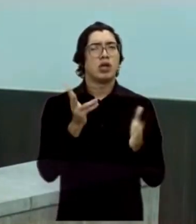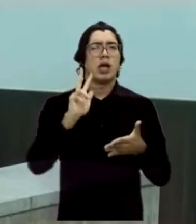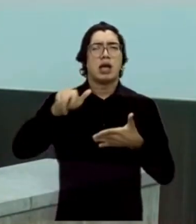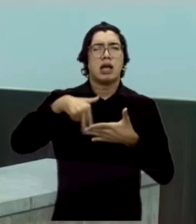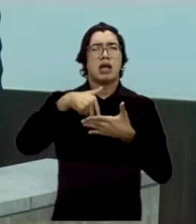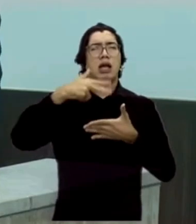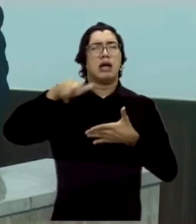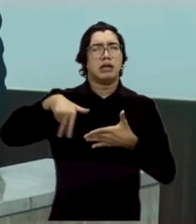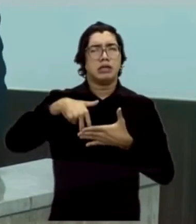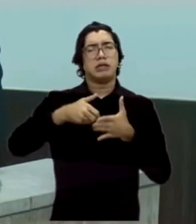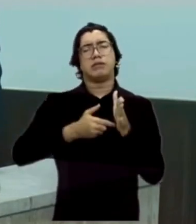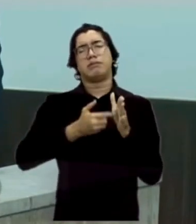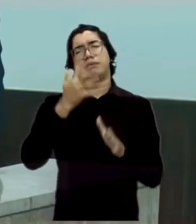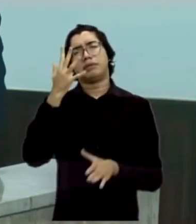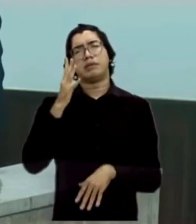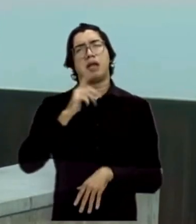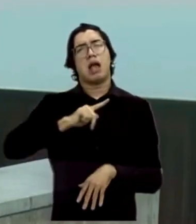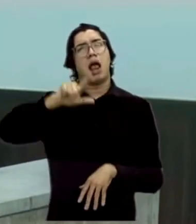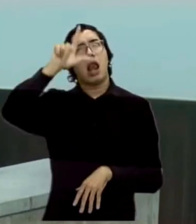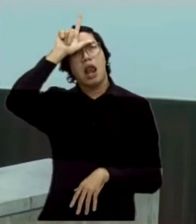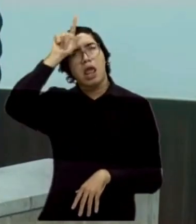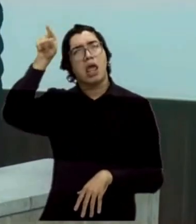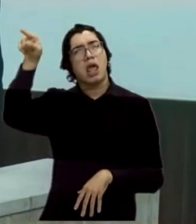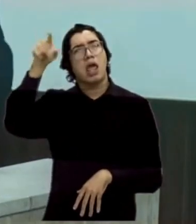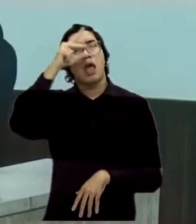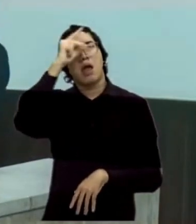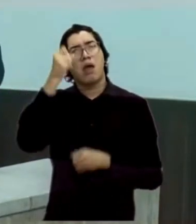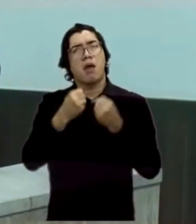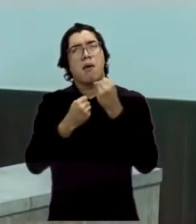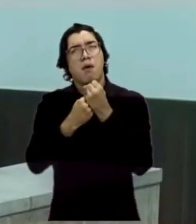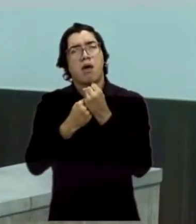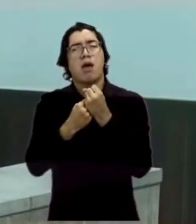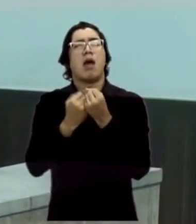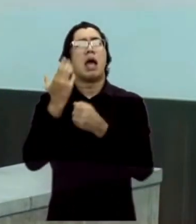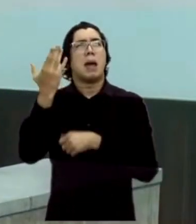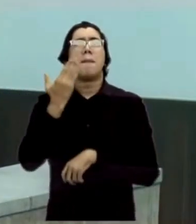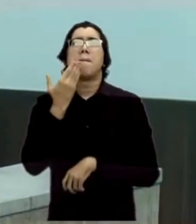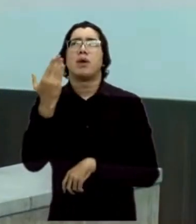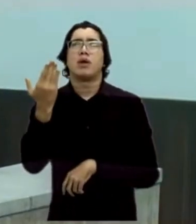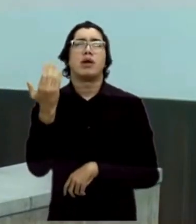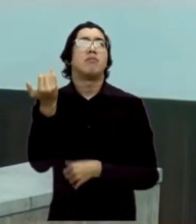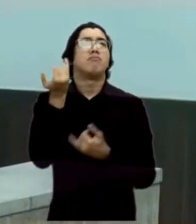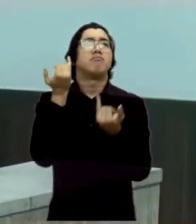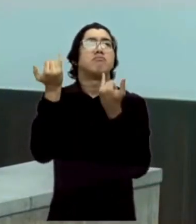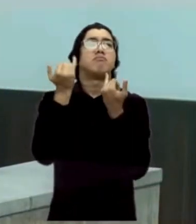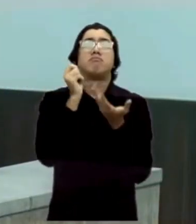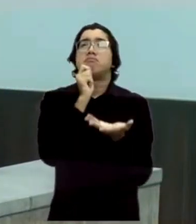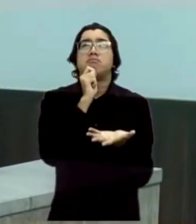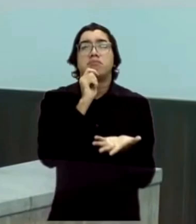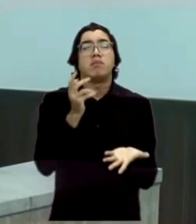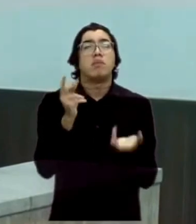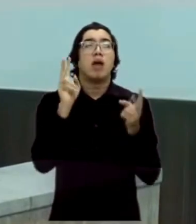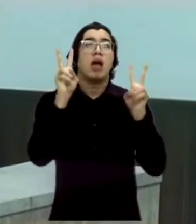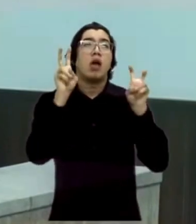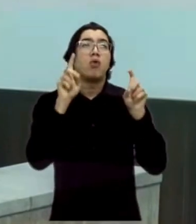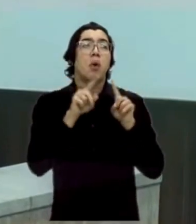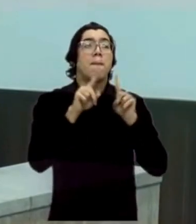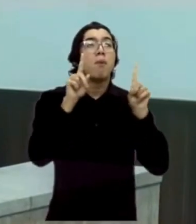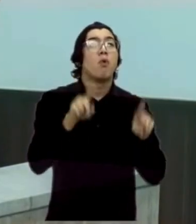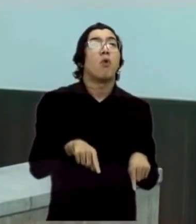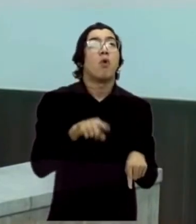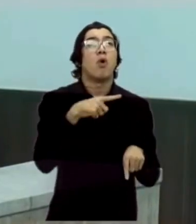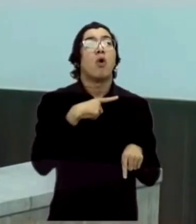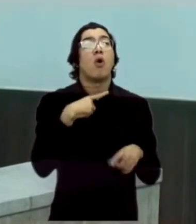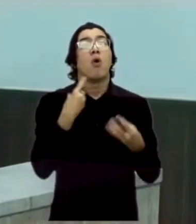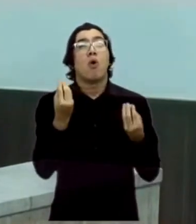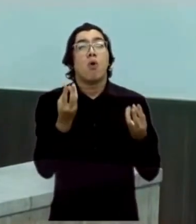apesar de falar com o líder do governo para ajudar até hoje não se tem informações sobre a política pública números controles